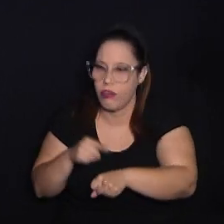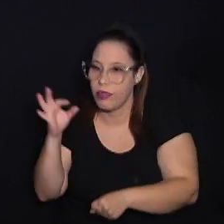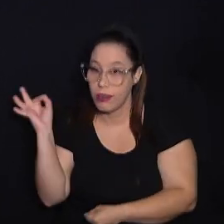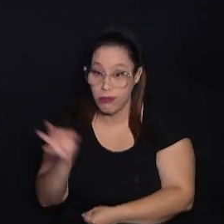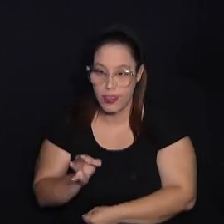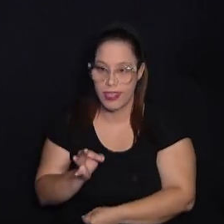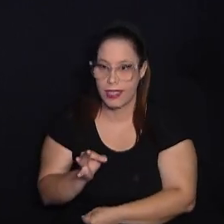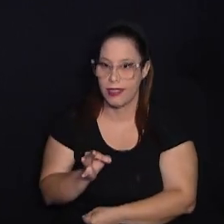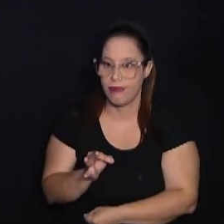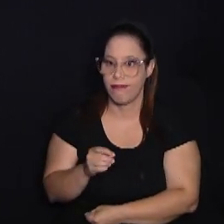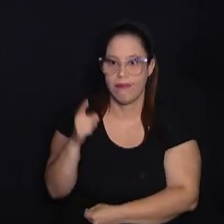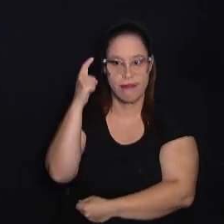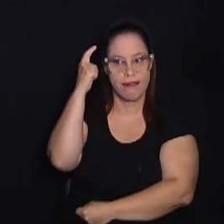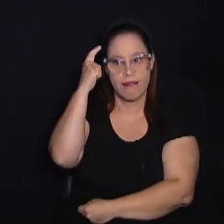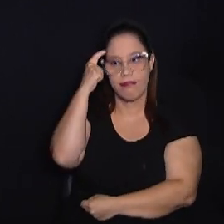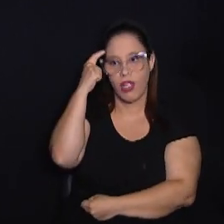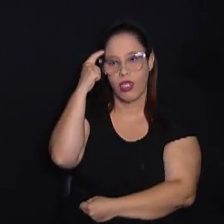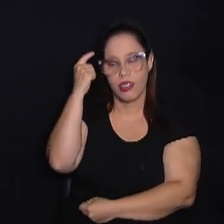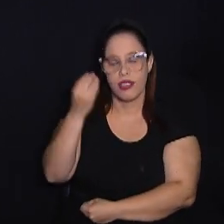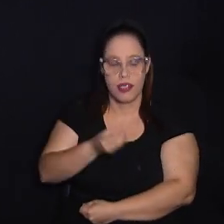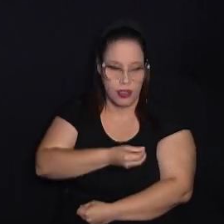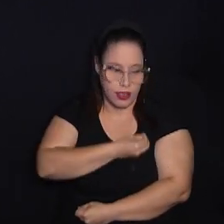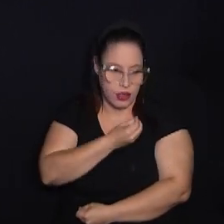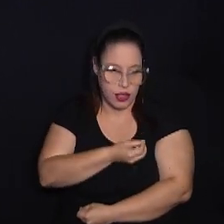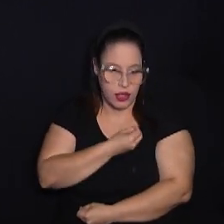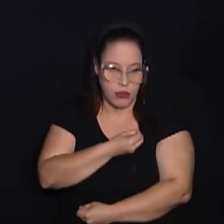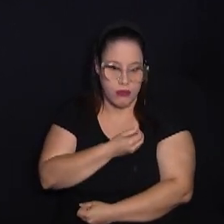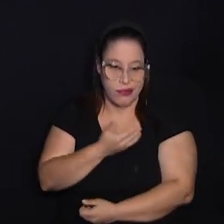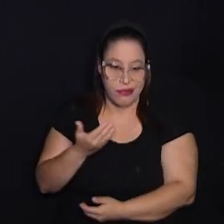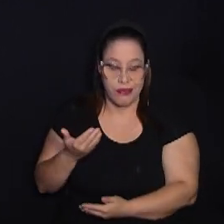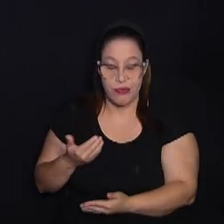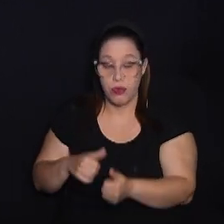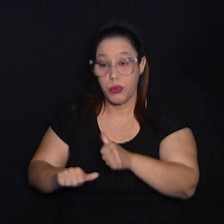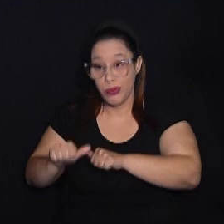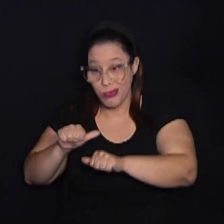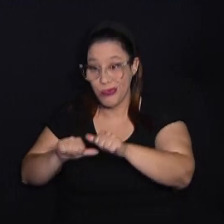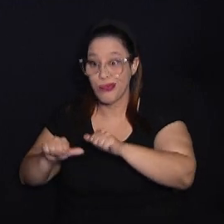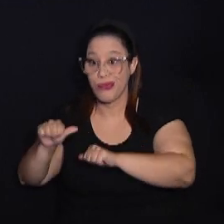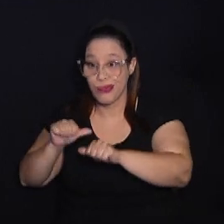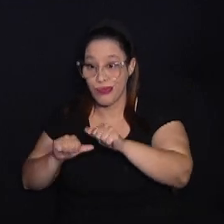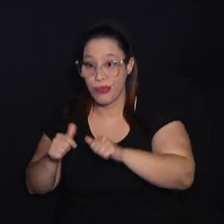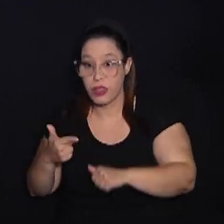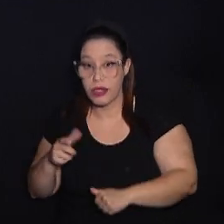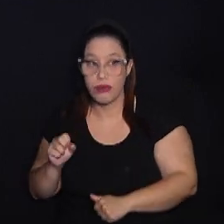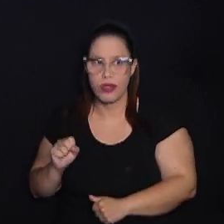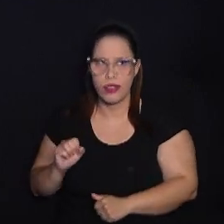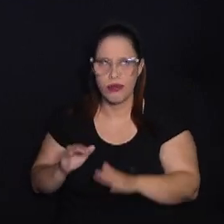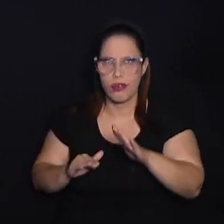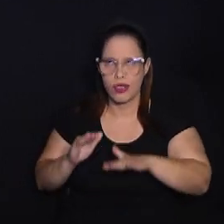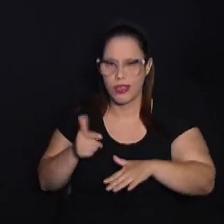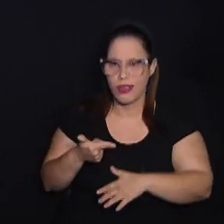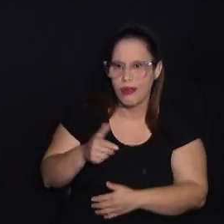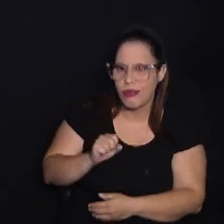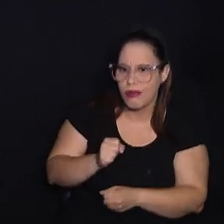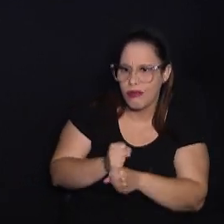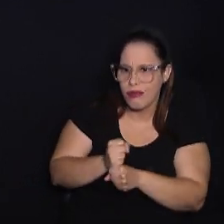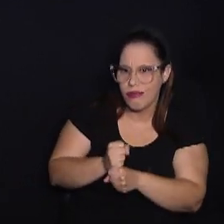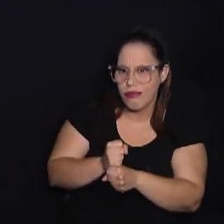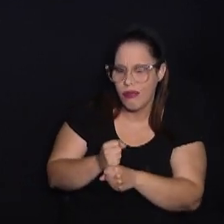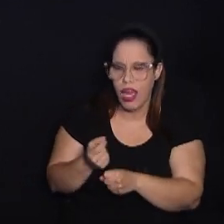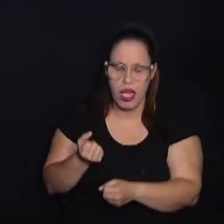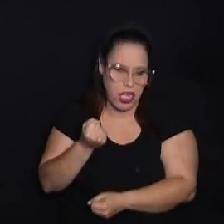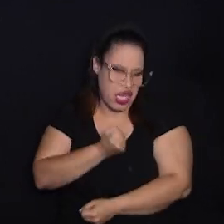Penso também que a minha vida é sazonal, muda de 20 em 20 anos. Mas estes números